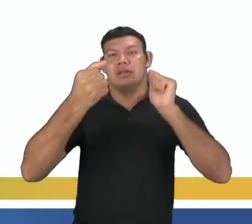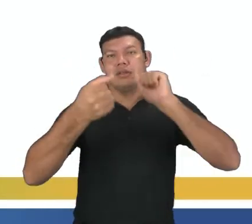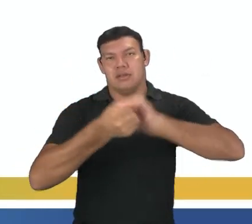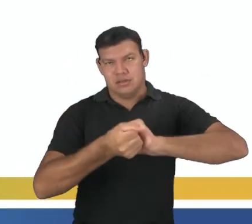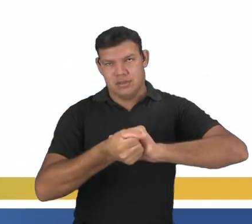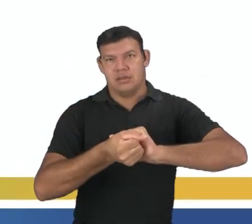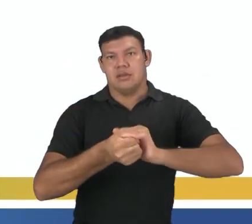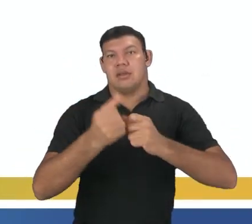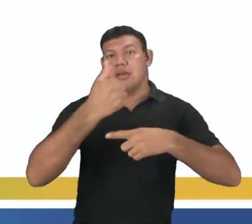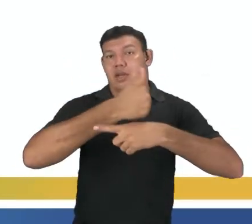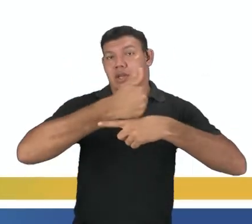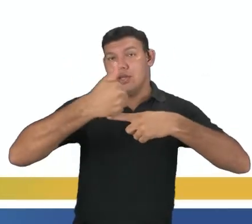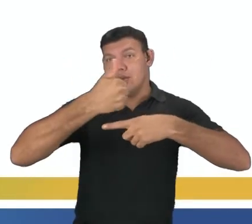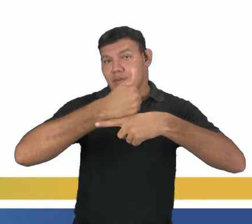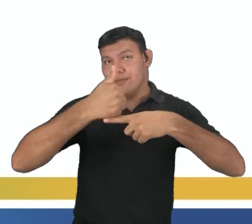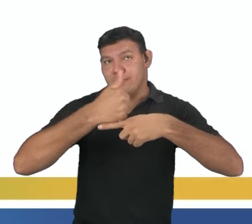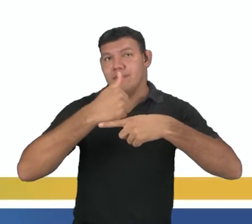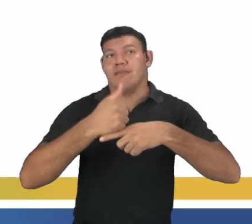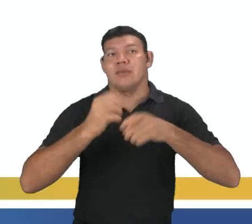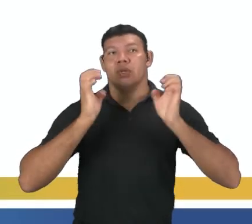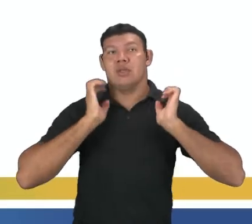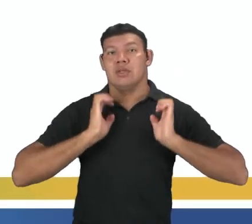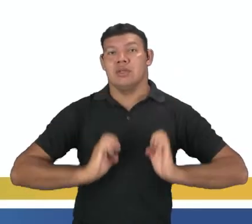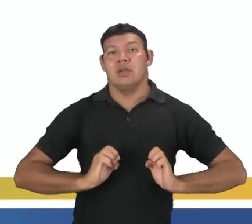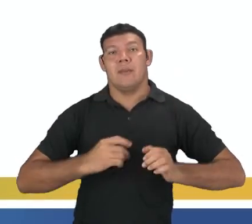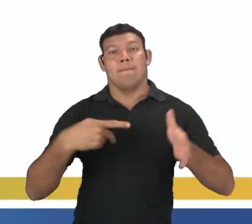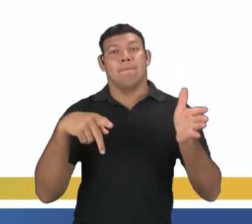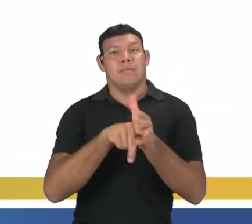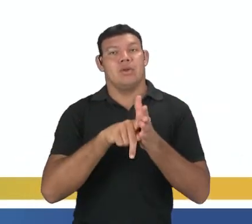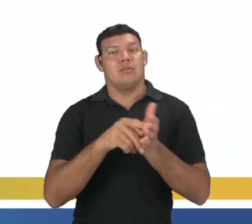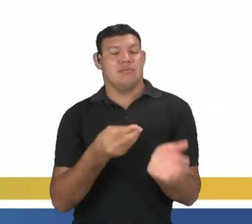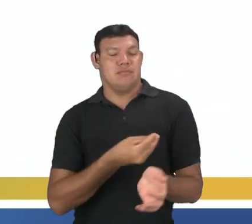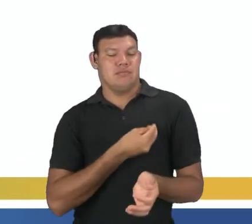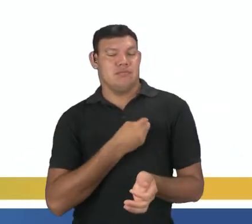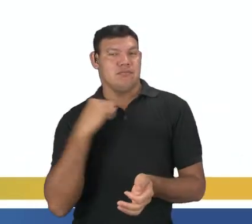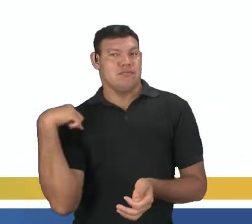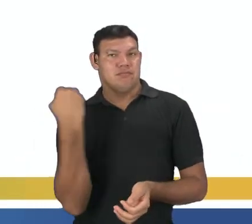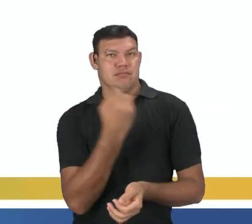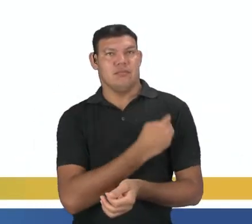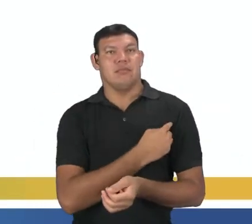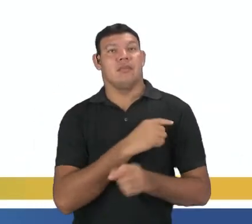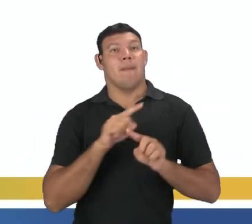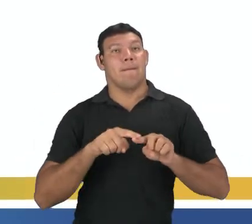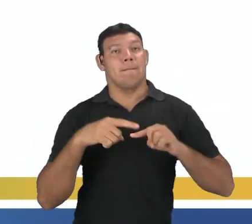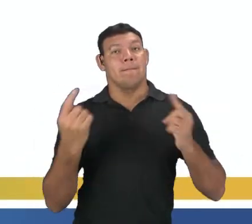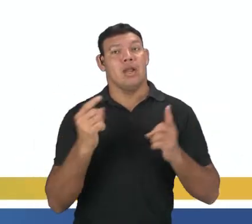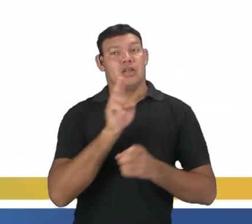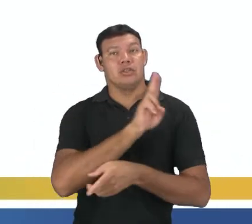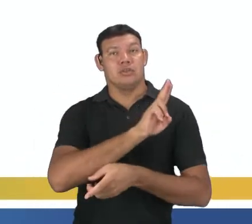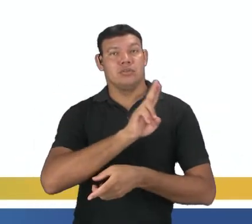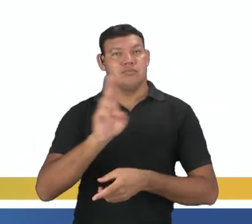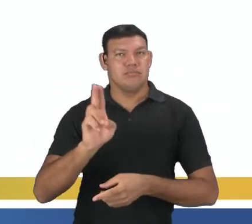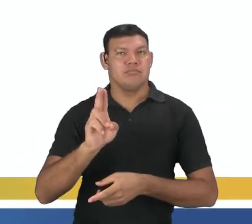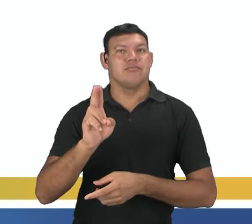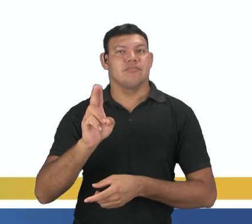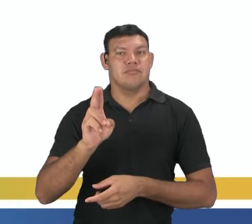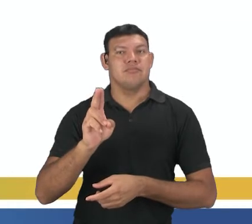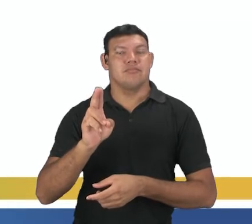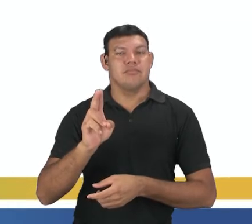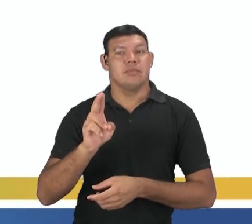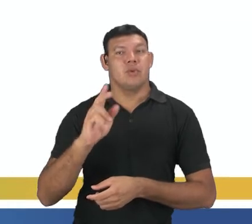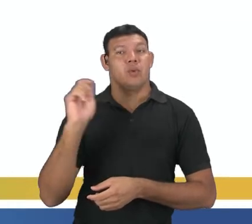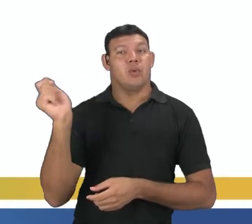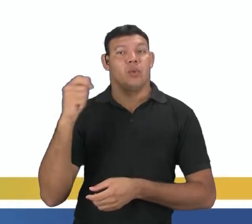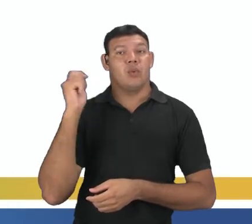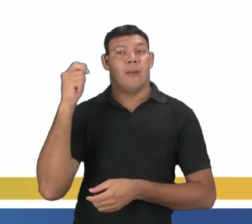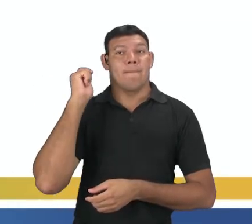da ética na nossa vida, né? E outra coisa, apesar da nomenclatura ser sempre as